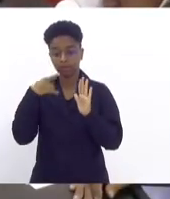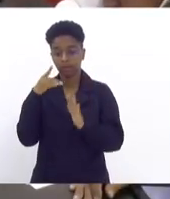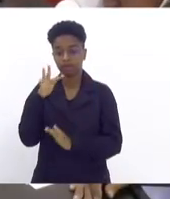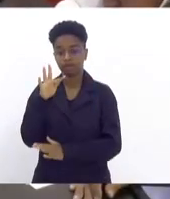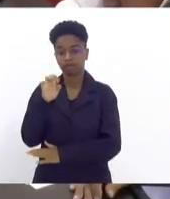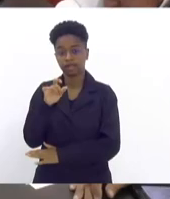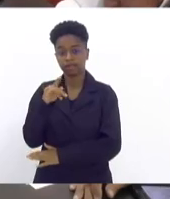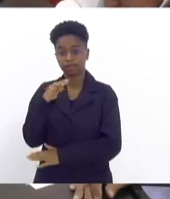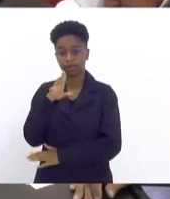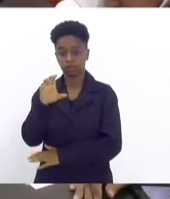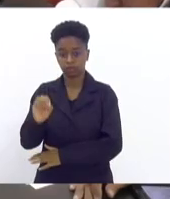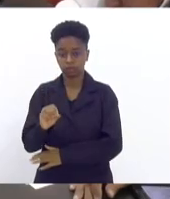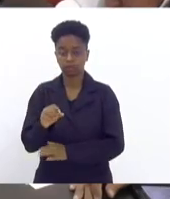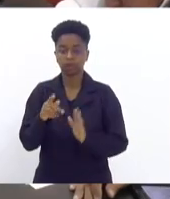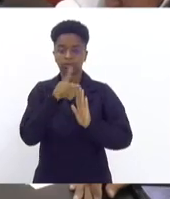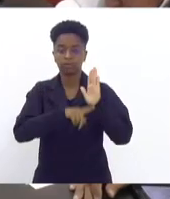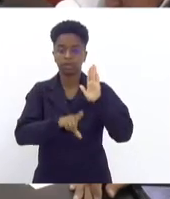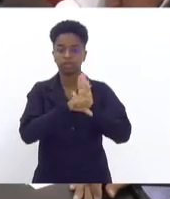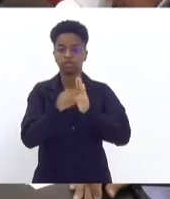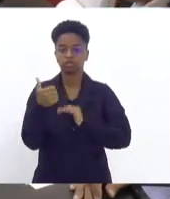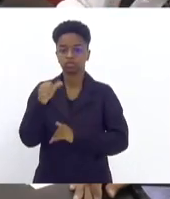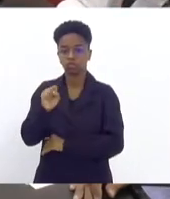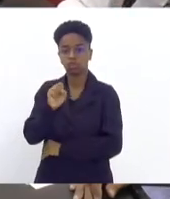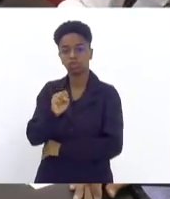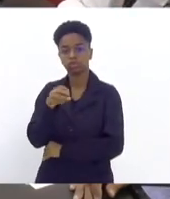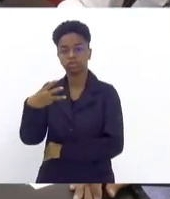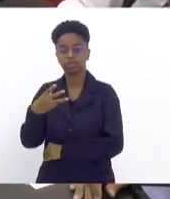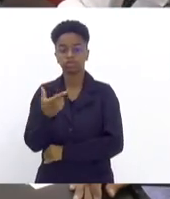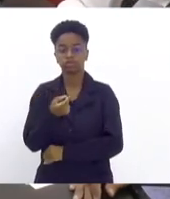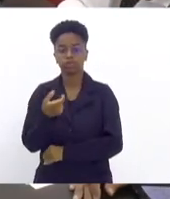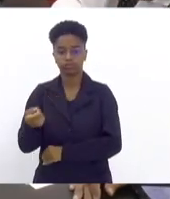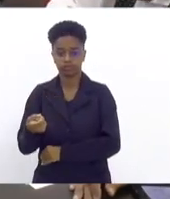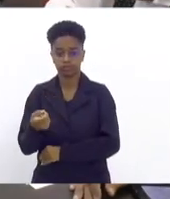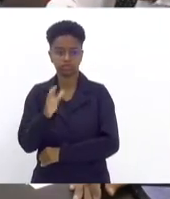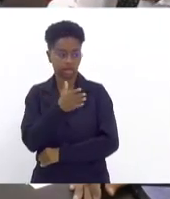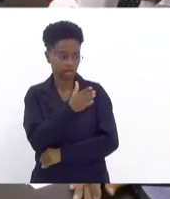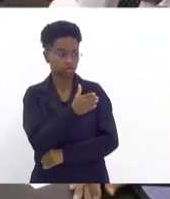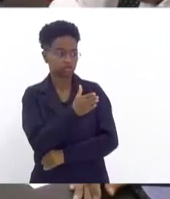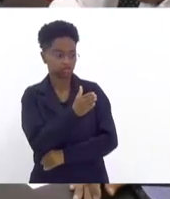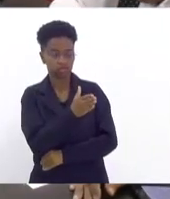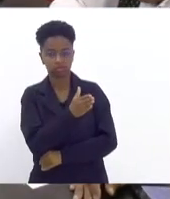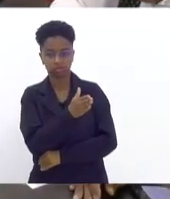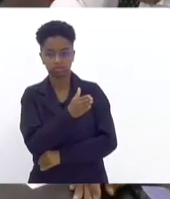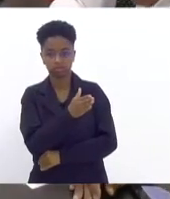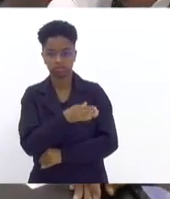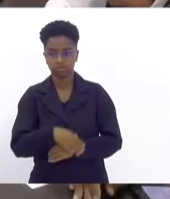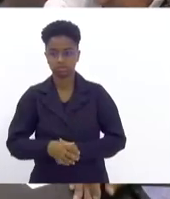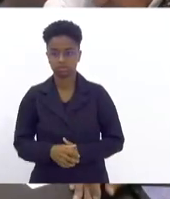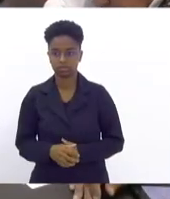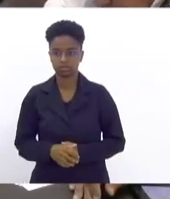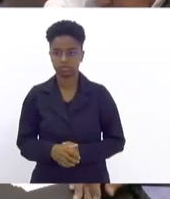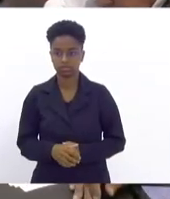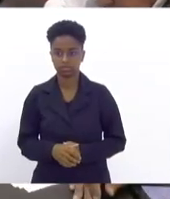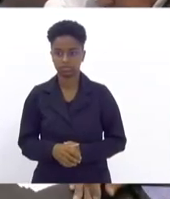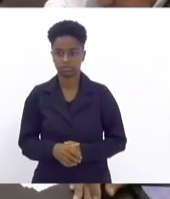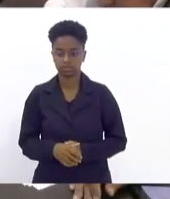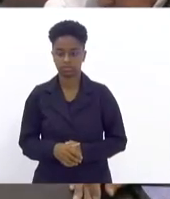Raves. É o PL 1883 de 2020. Não, já foi. Já foi, desculpa. Já foi. Fuga para o 16,